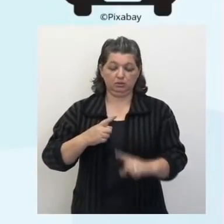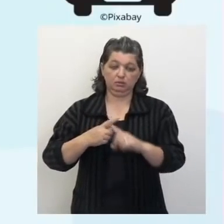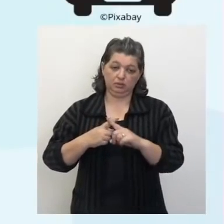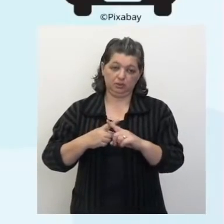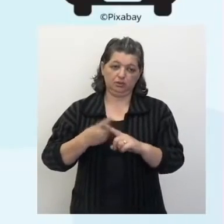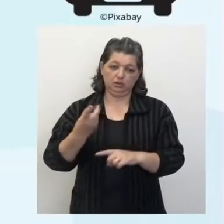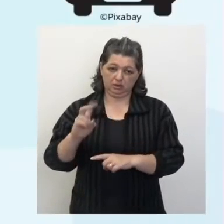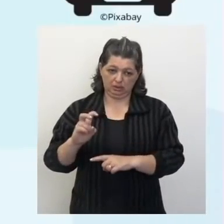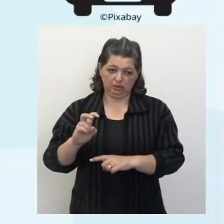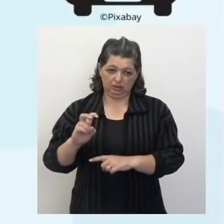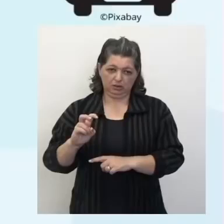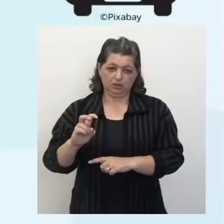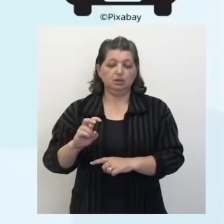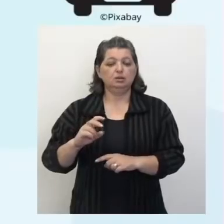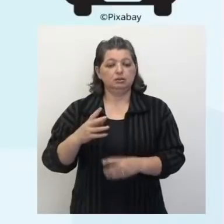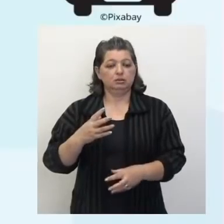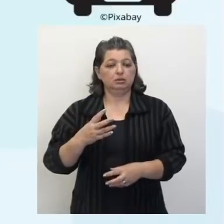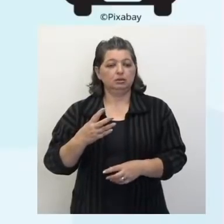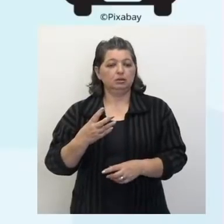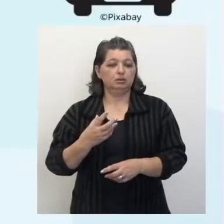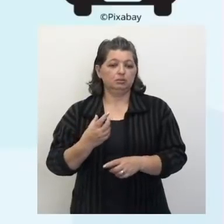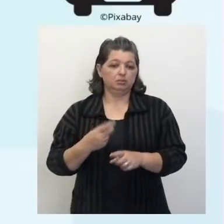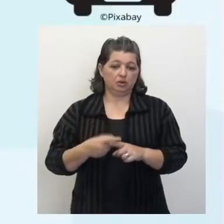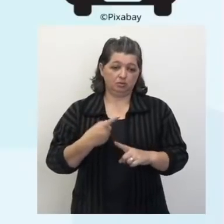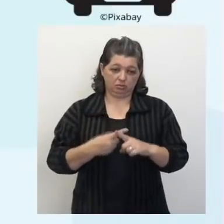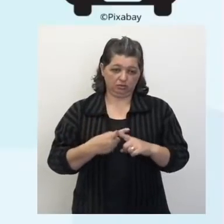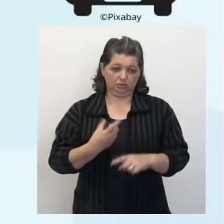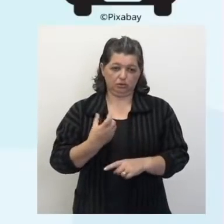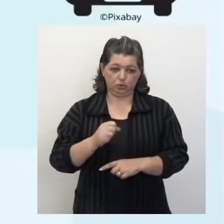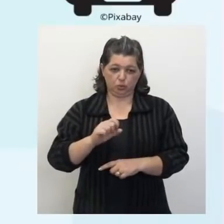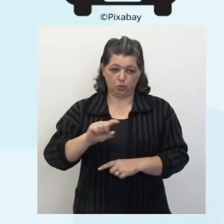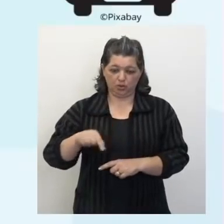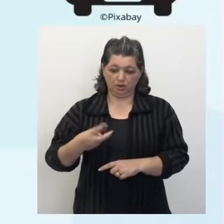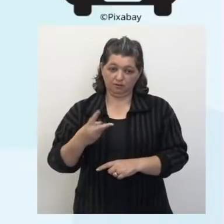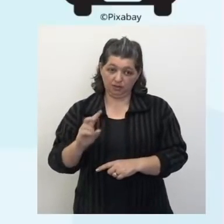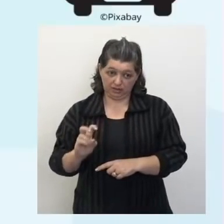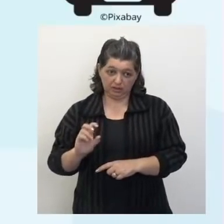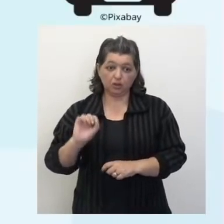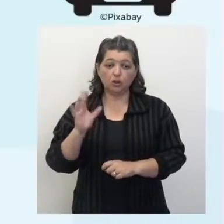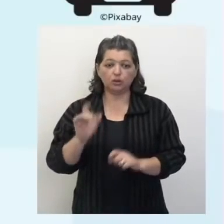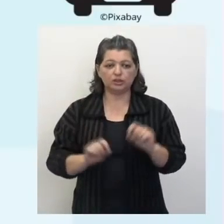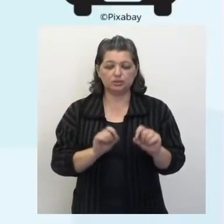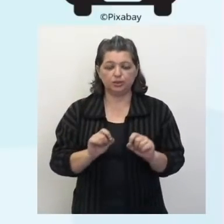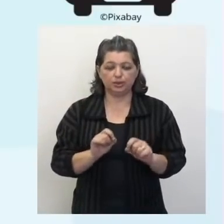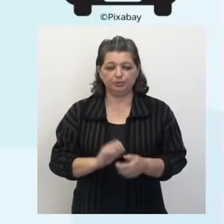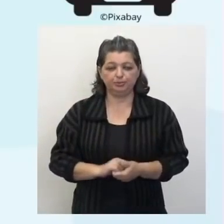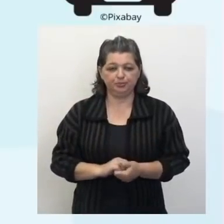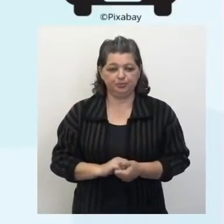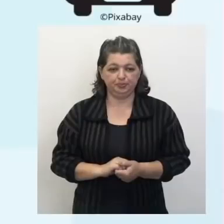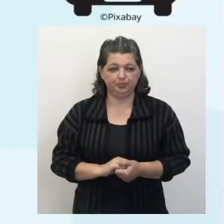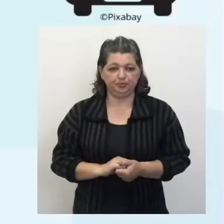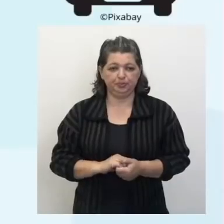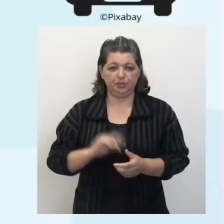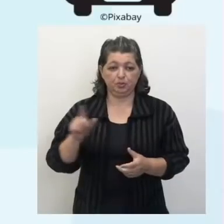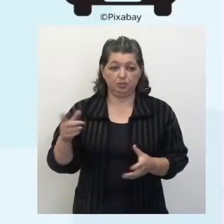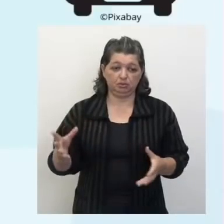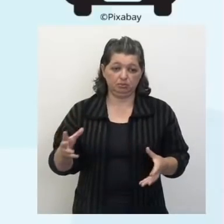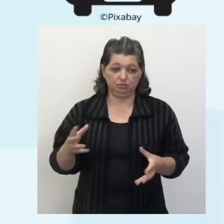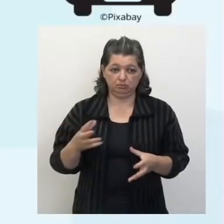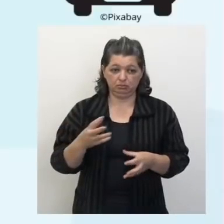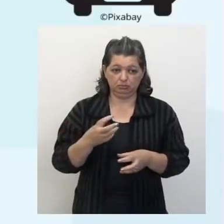produzida, será que vai dar 7.800 reais? E aí a gente parte daquele princípio, né, daquela ideia que a gente trabalhou na aula de ontem,